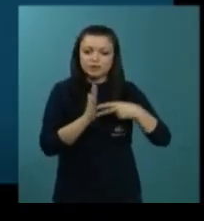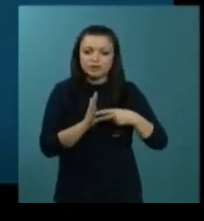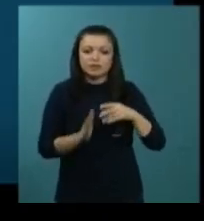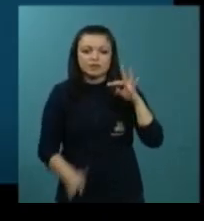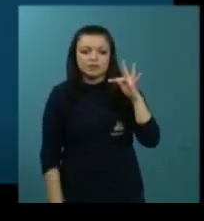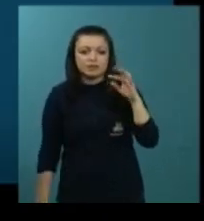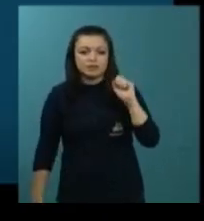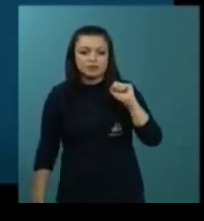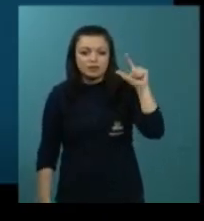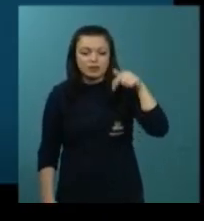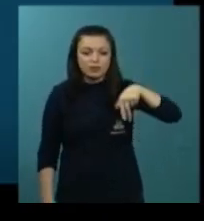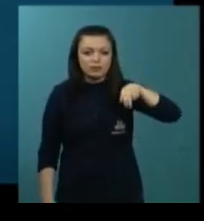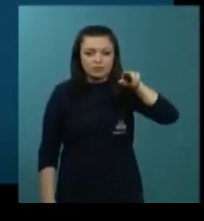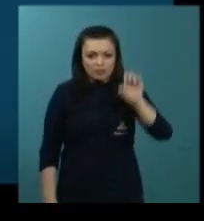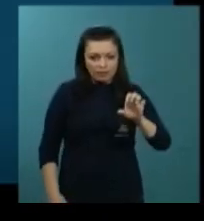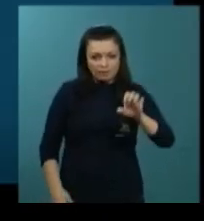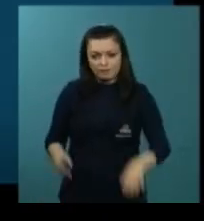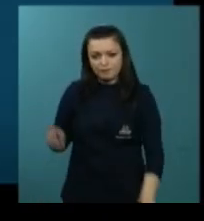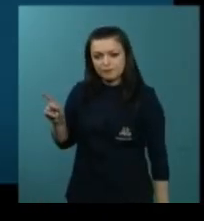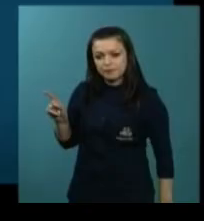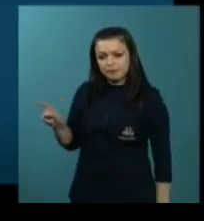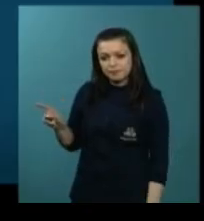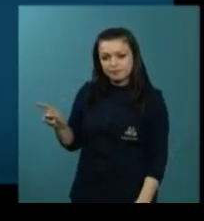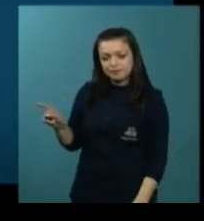nós lemos tal que